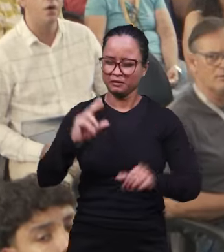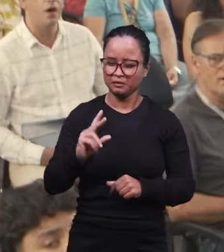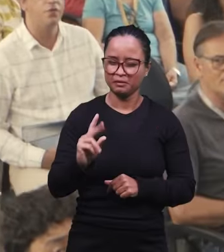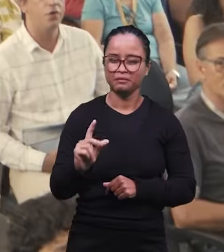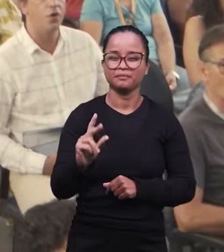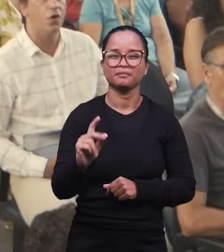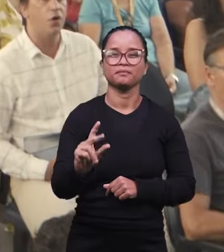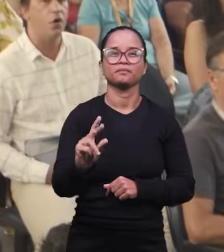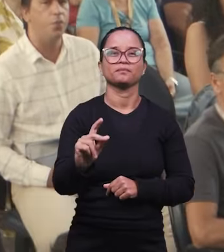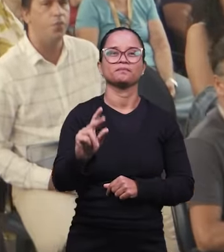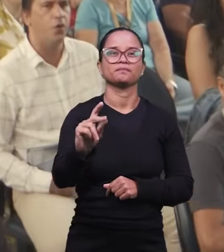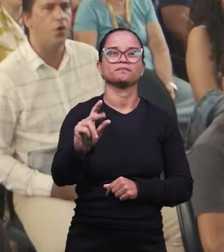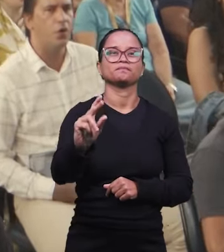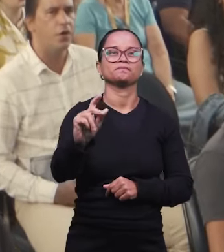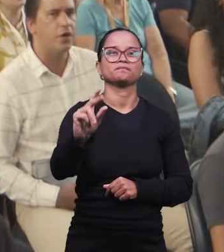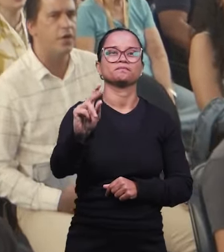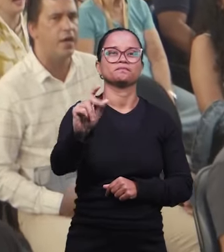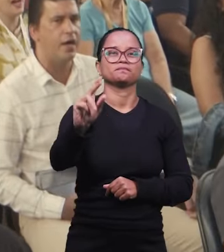é morrer o amor